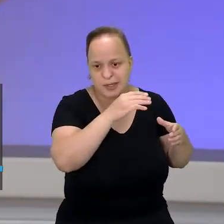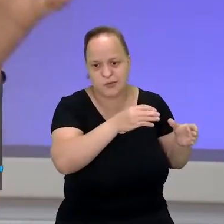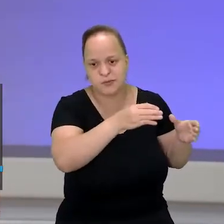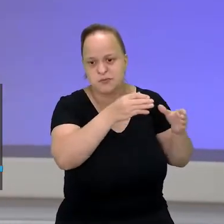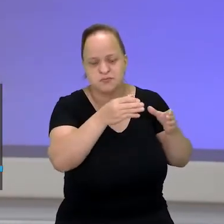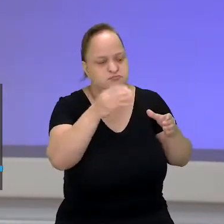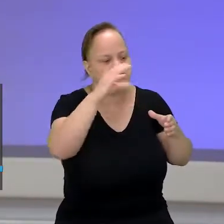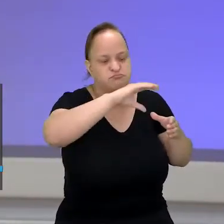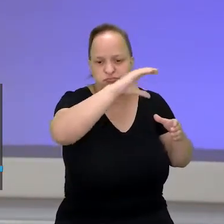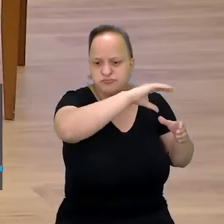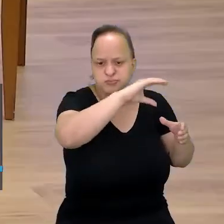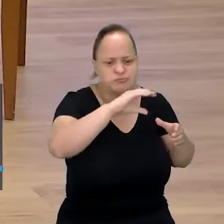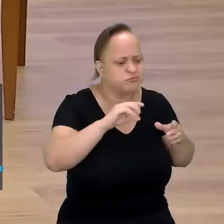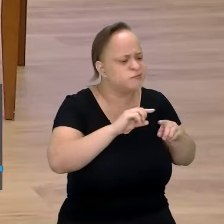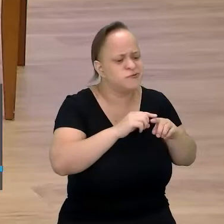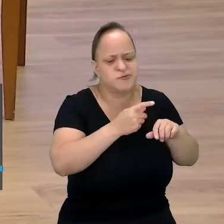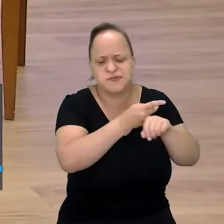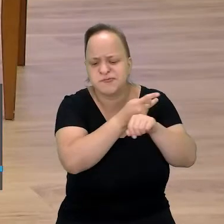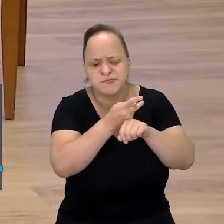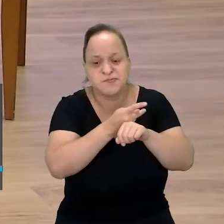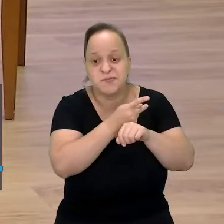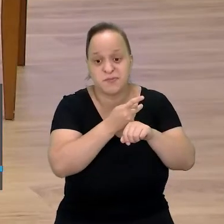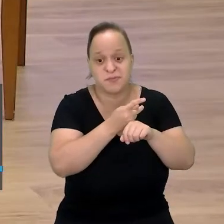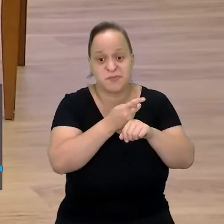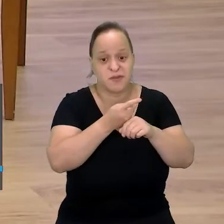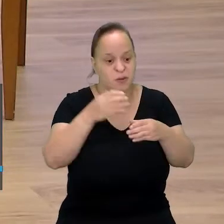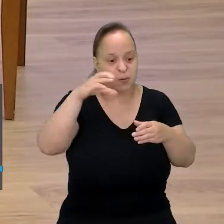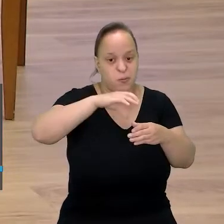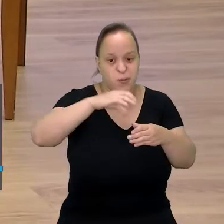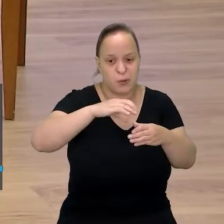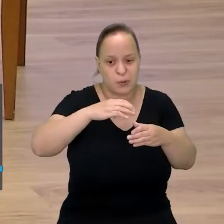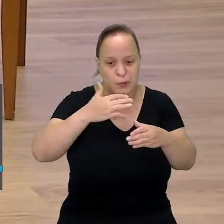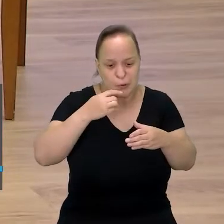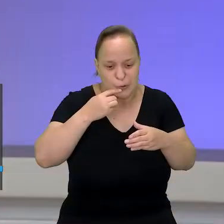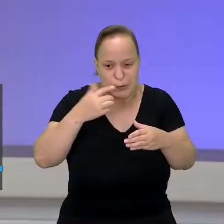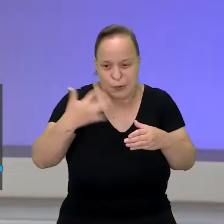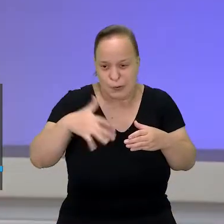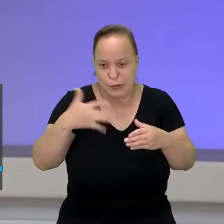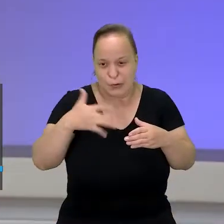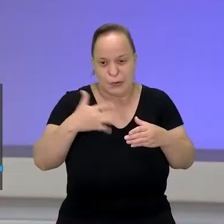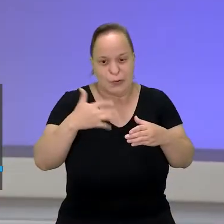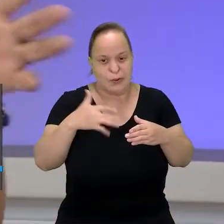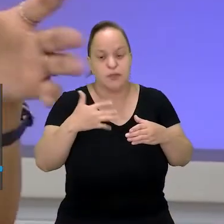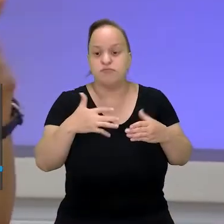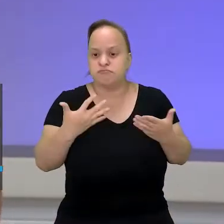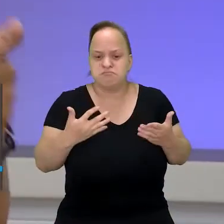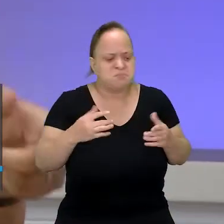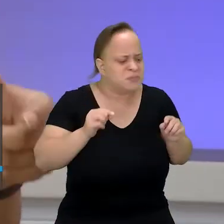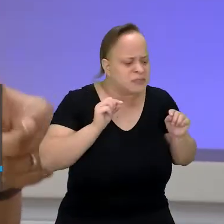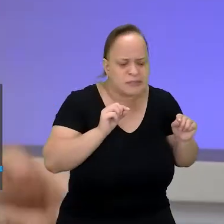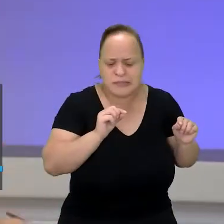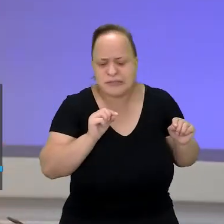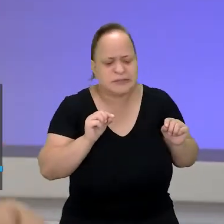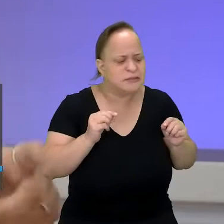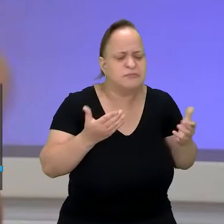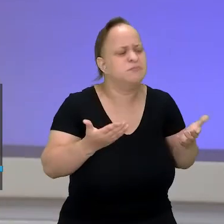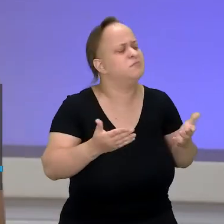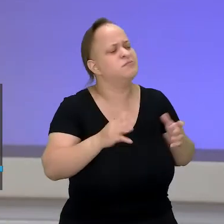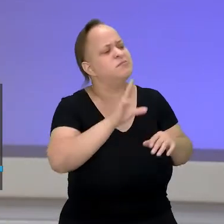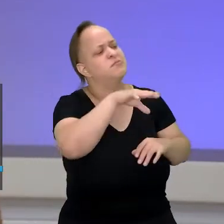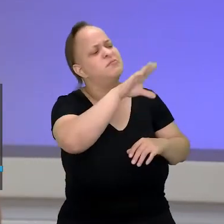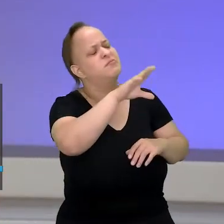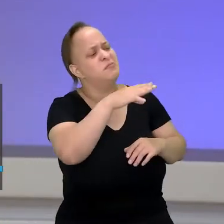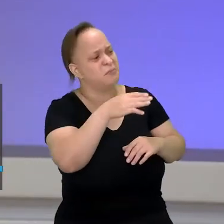procurar e eu tô lá procurando a pimenta, né? Porque o sal já estava na pipoca o suficiente. Cadê a pimenta? Aí eu falei,